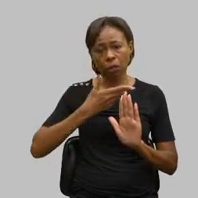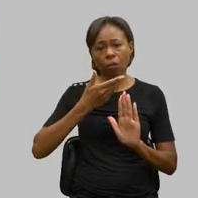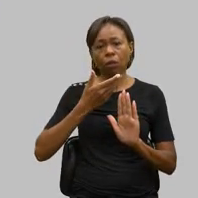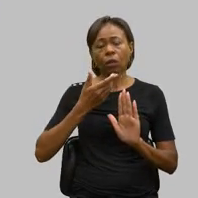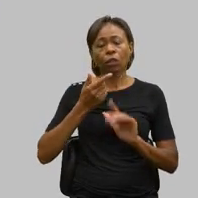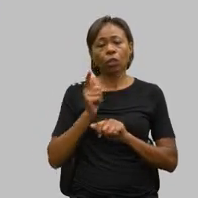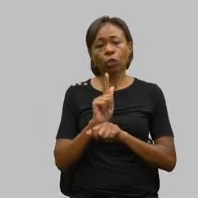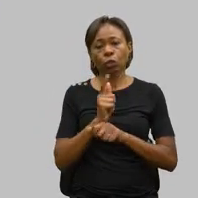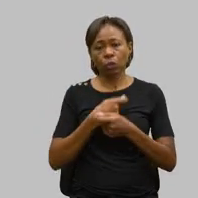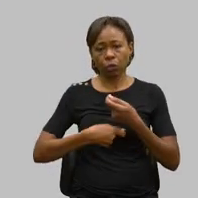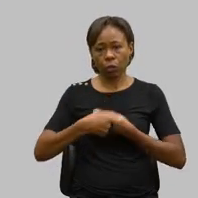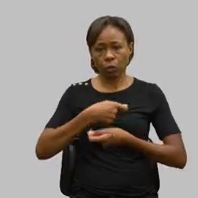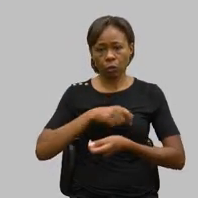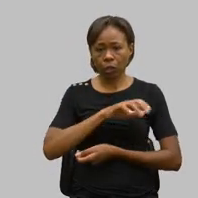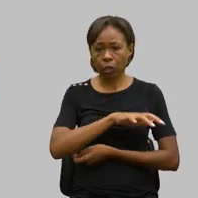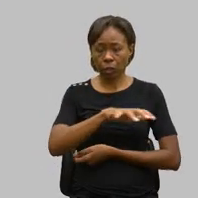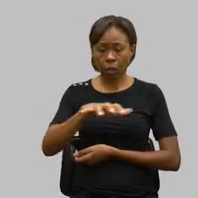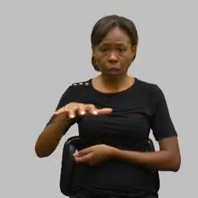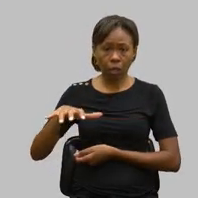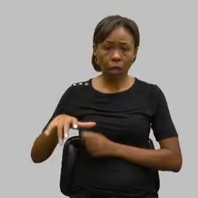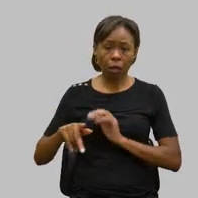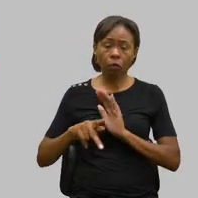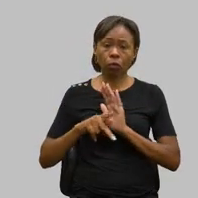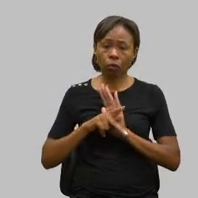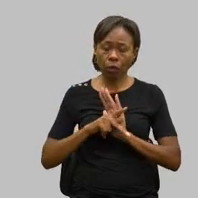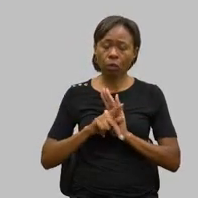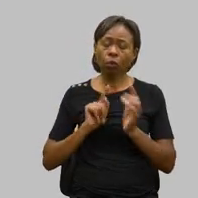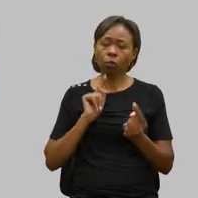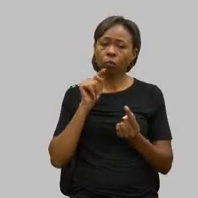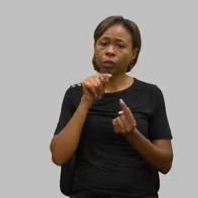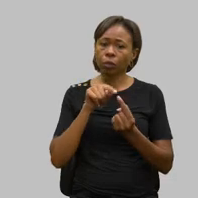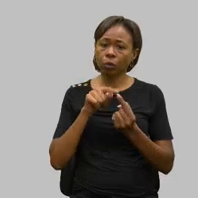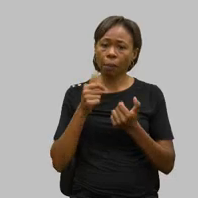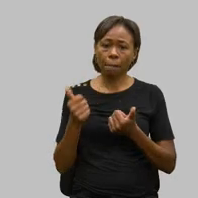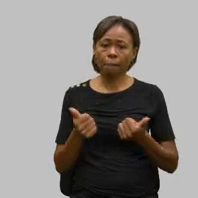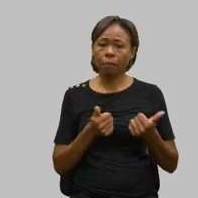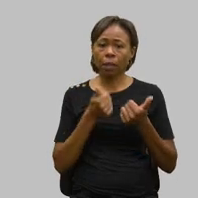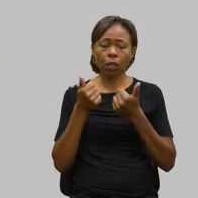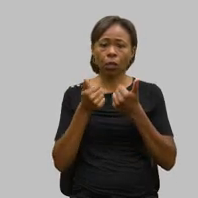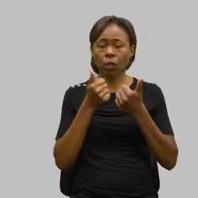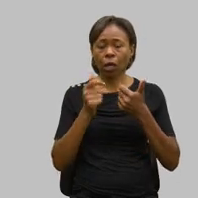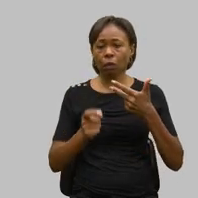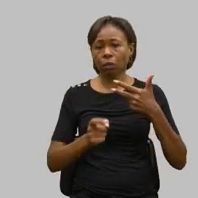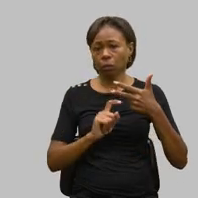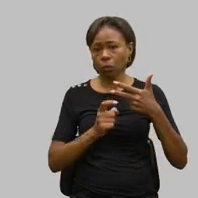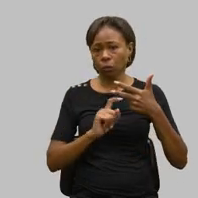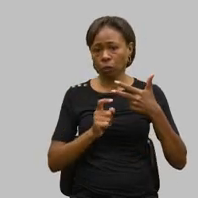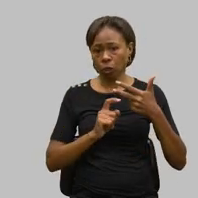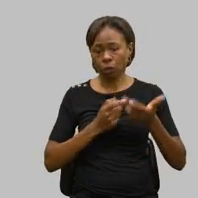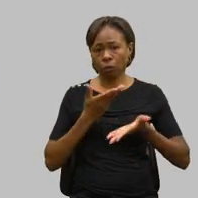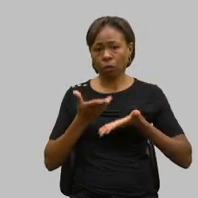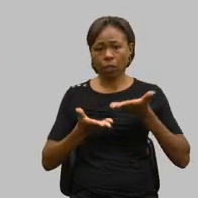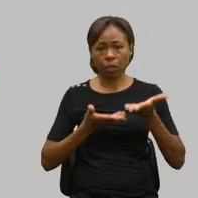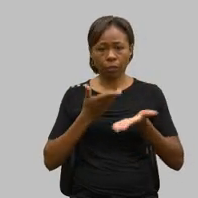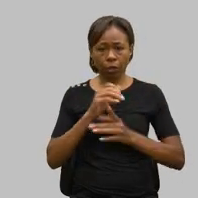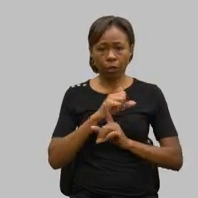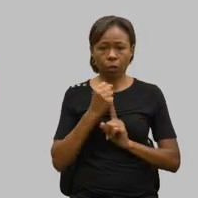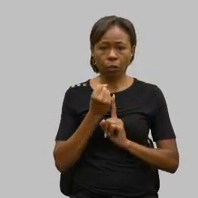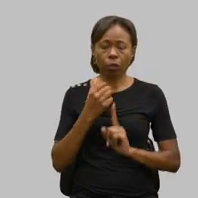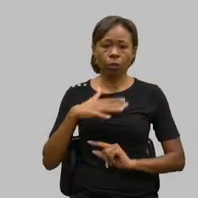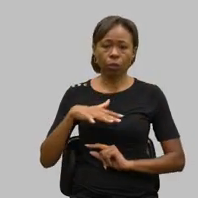áreas, com o objetivo de aprimorar a atuação do Poder Executivo no atendimento às demandas da população.